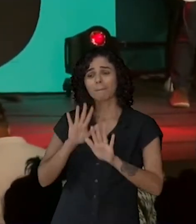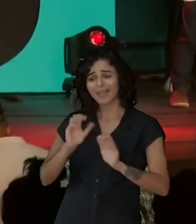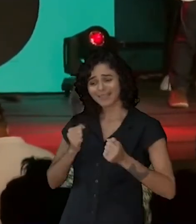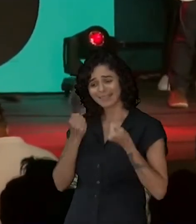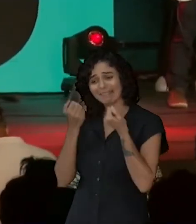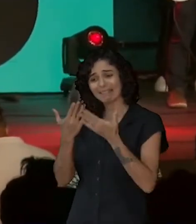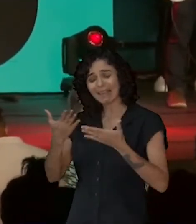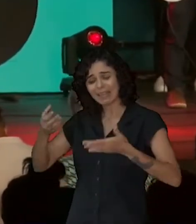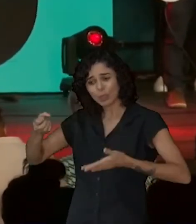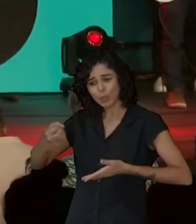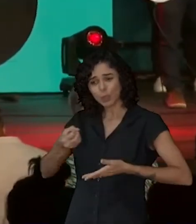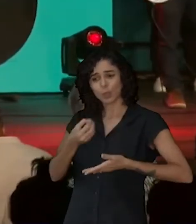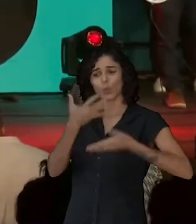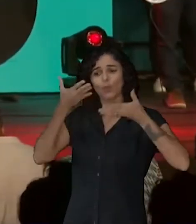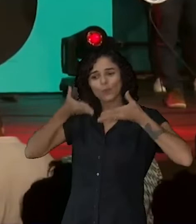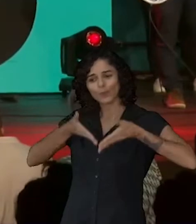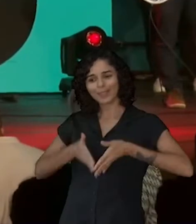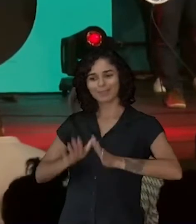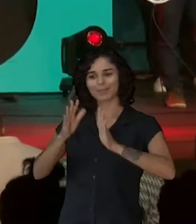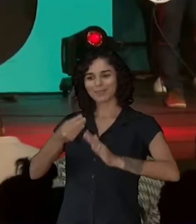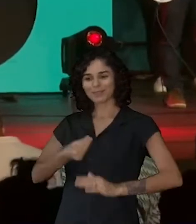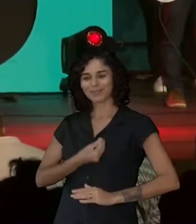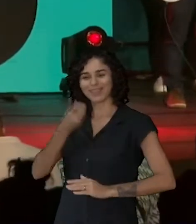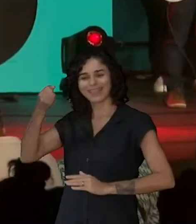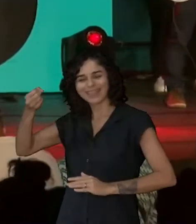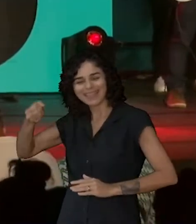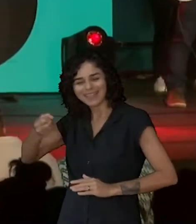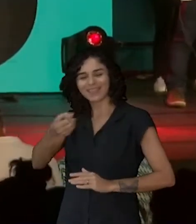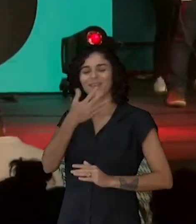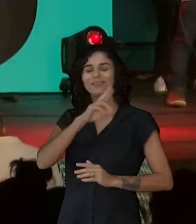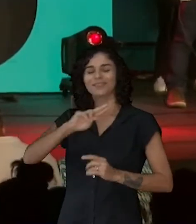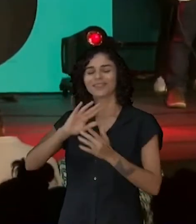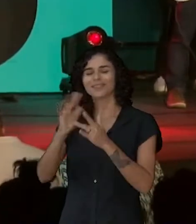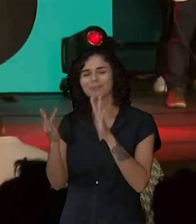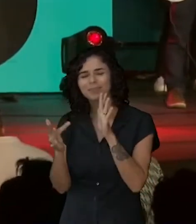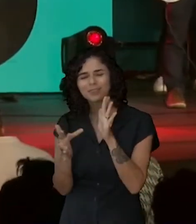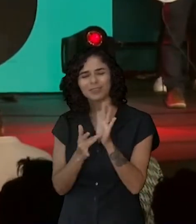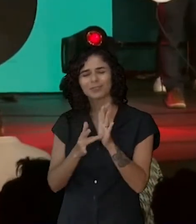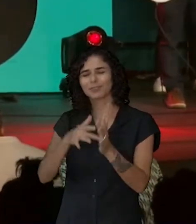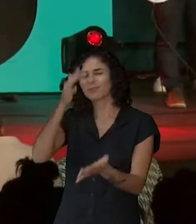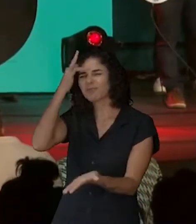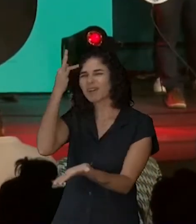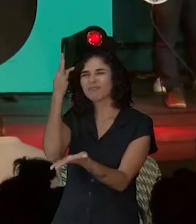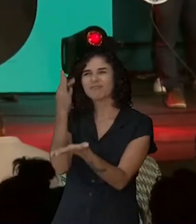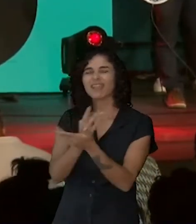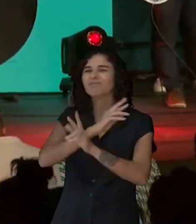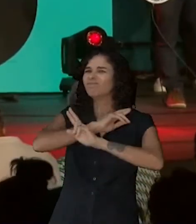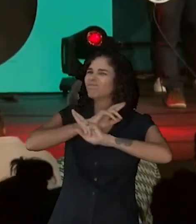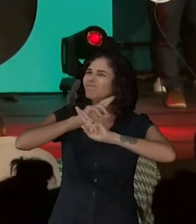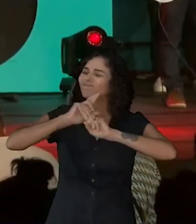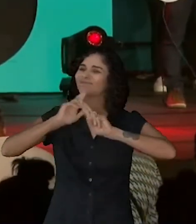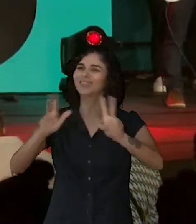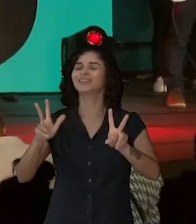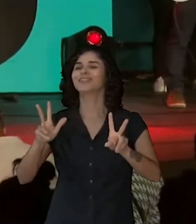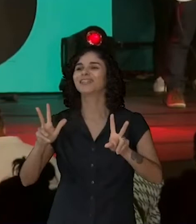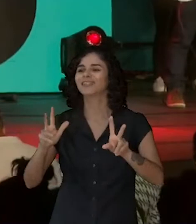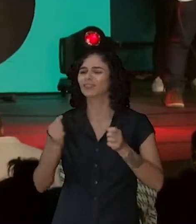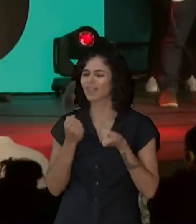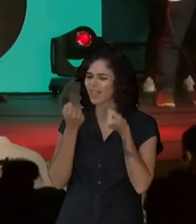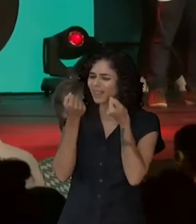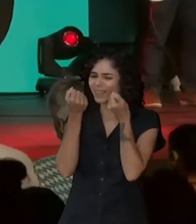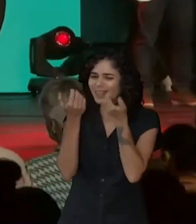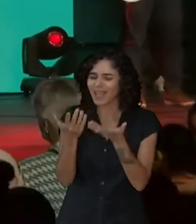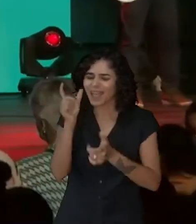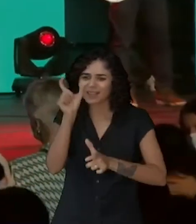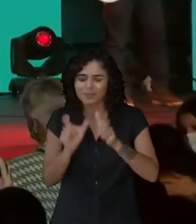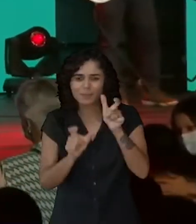agora. Em nome de Jesus. Traz um tipo de fé que eles nunca tiveram. Mas Pai, alguns